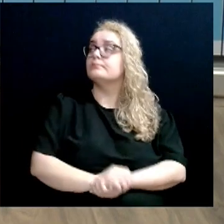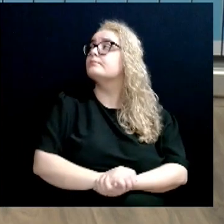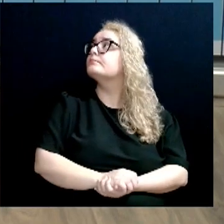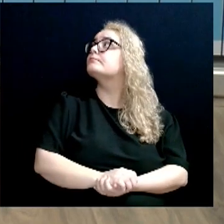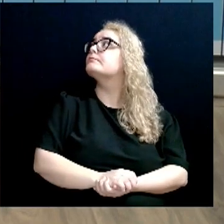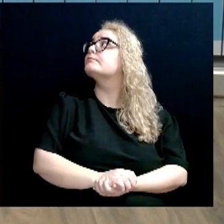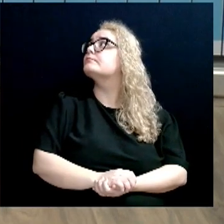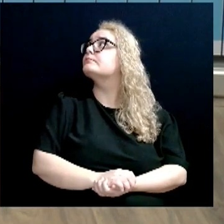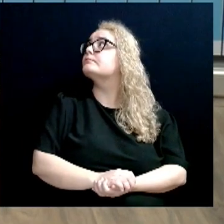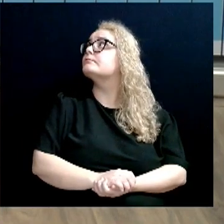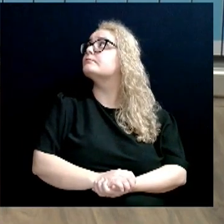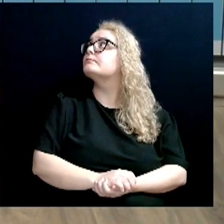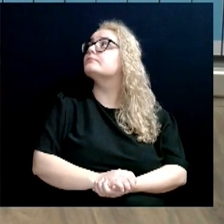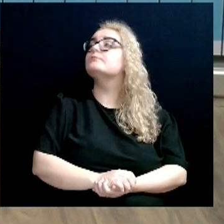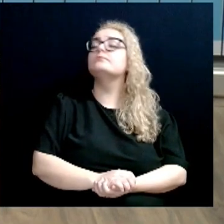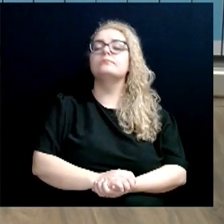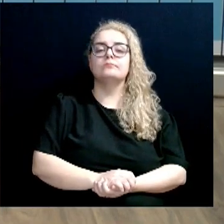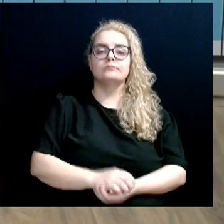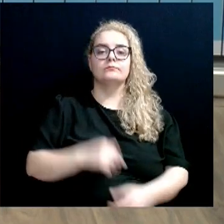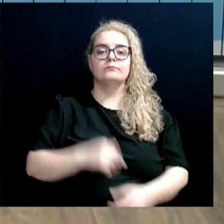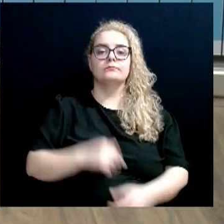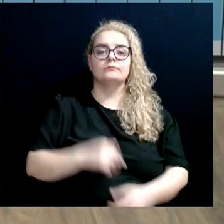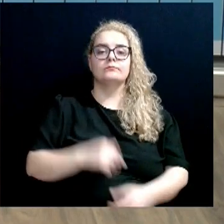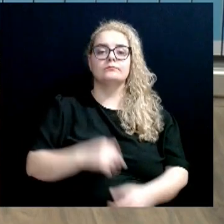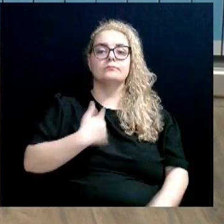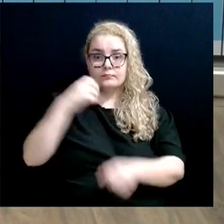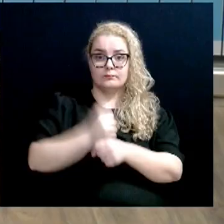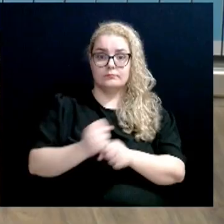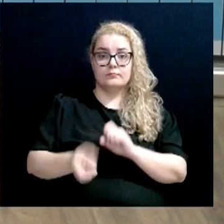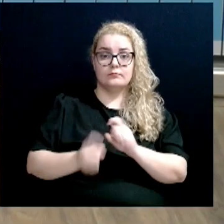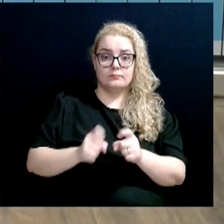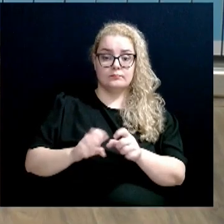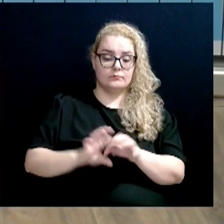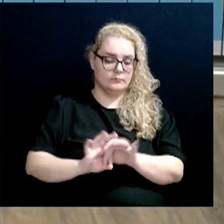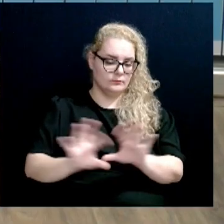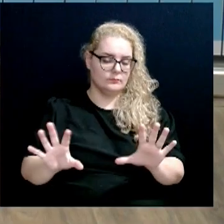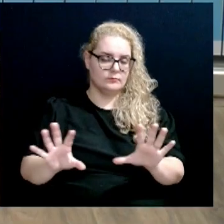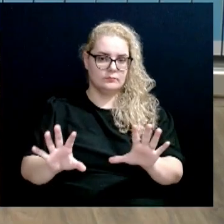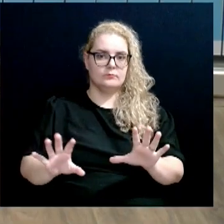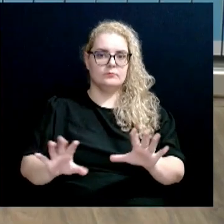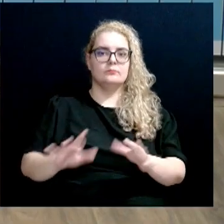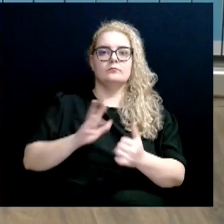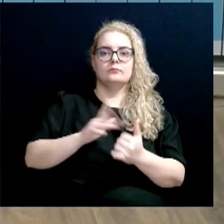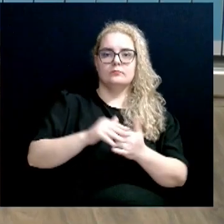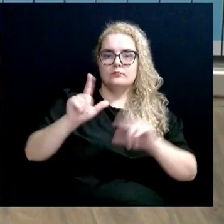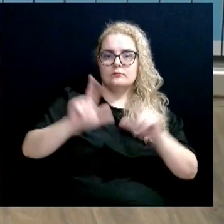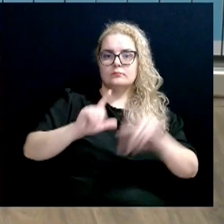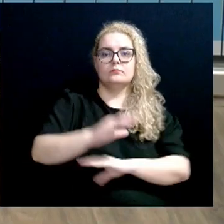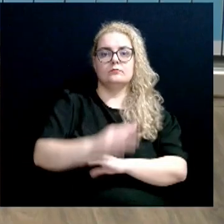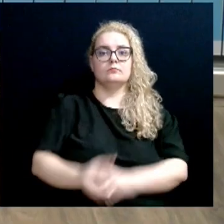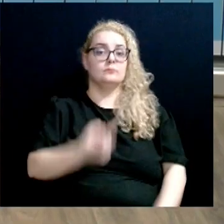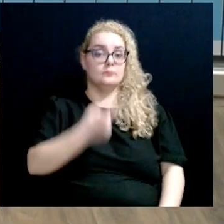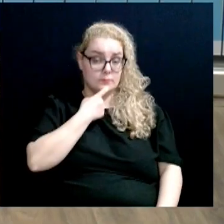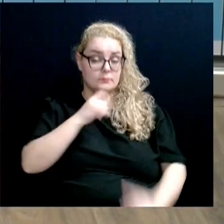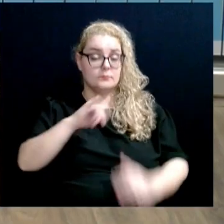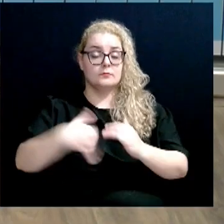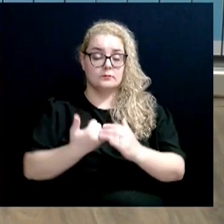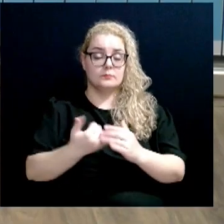A gente lembra que a íntegra da reunião está disponível no canal da TV Câmara Campinas no YouTube e também no